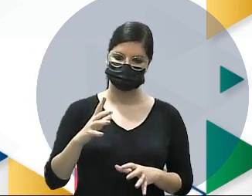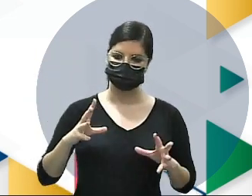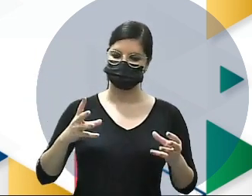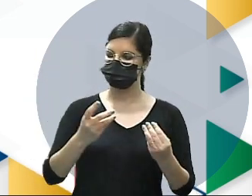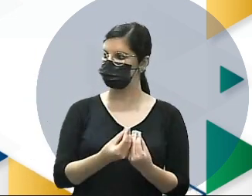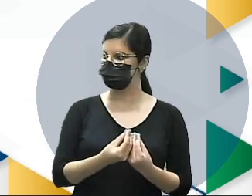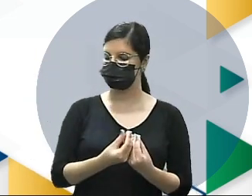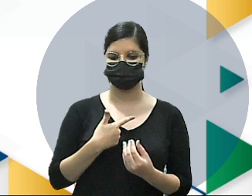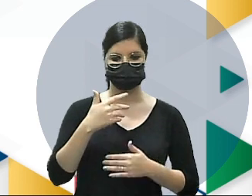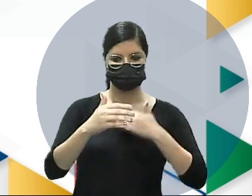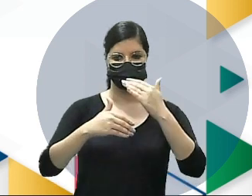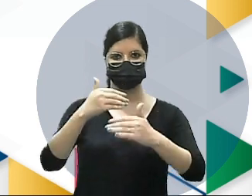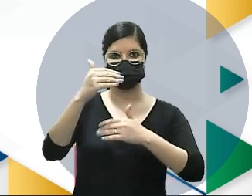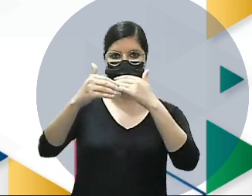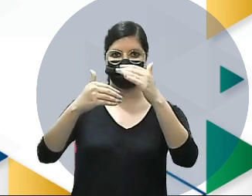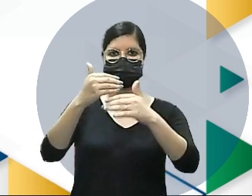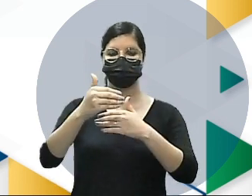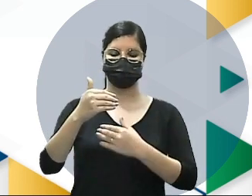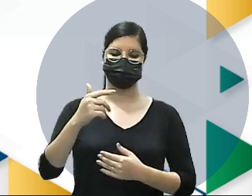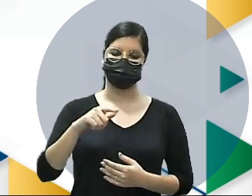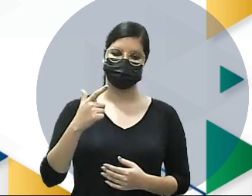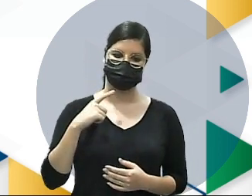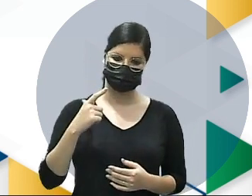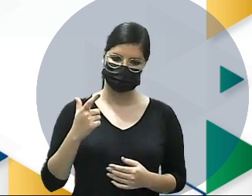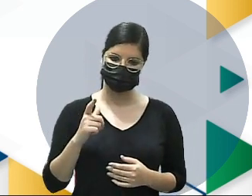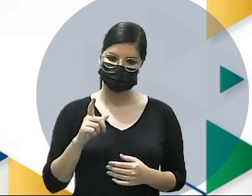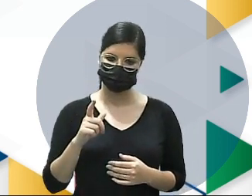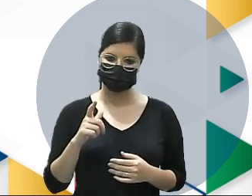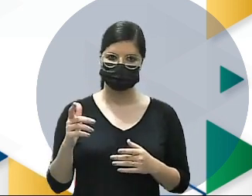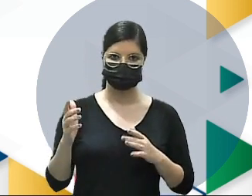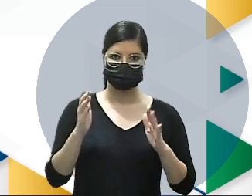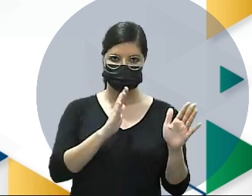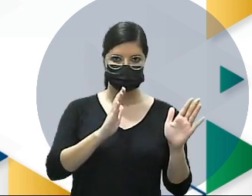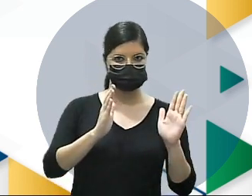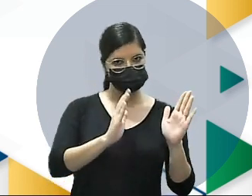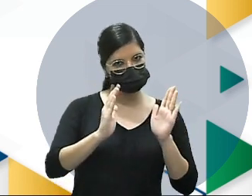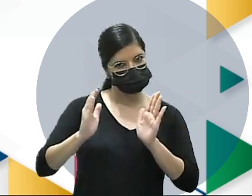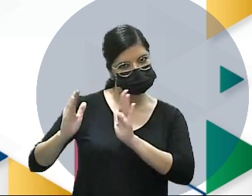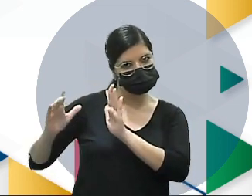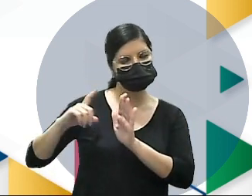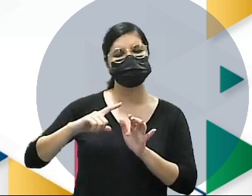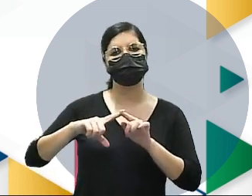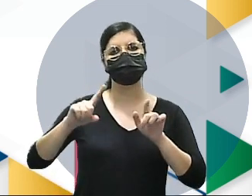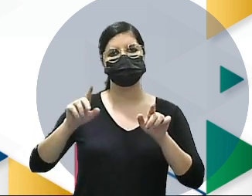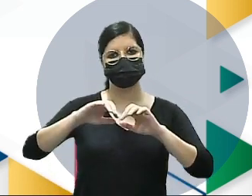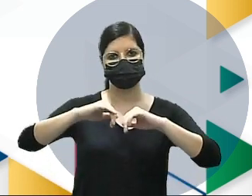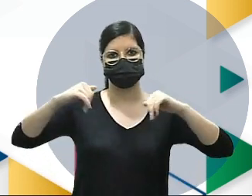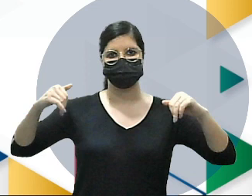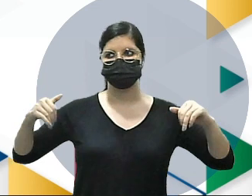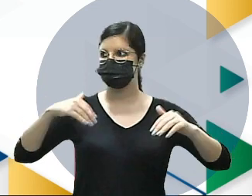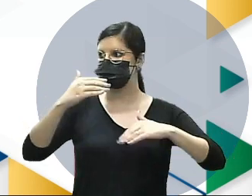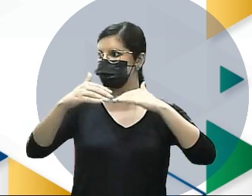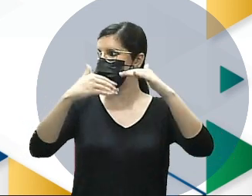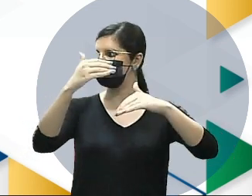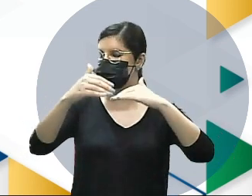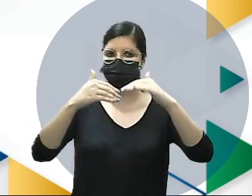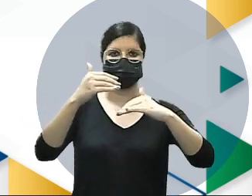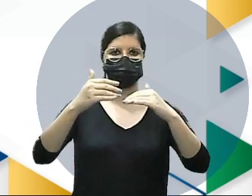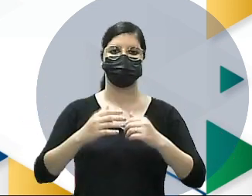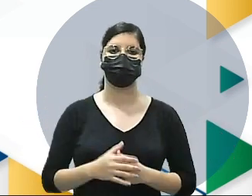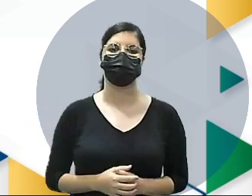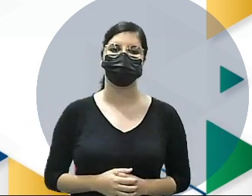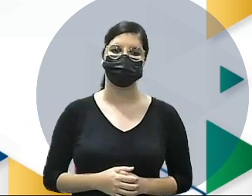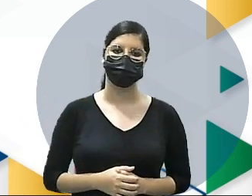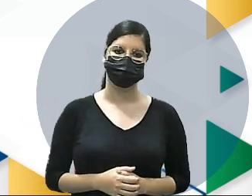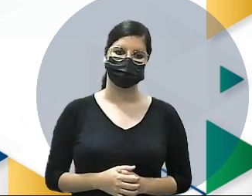a todas as classes né então o desenvolvimento da dança contemporânea ele andou alimento que paralelo né mas sempre separado dos movimentos da New dance